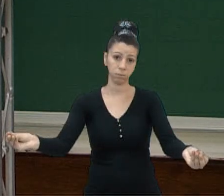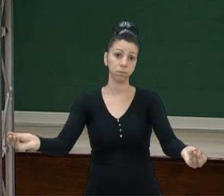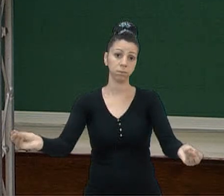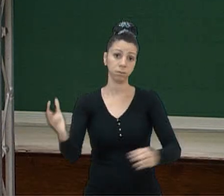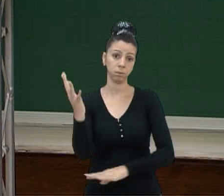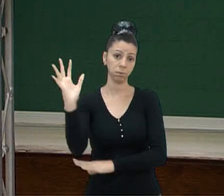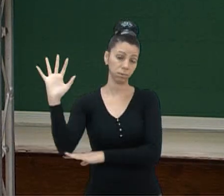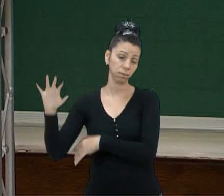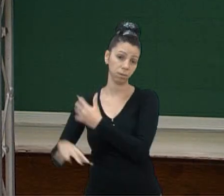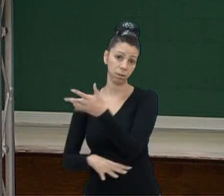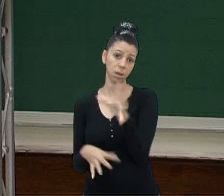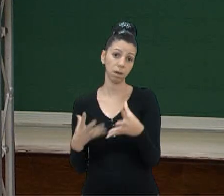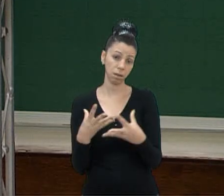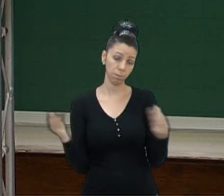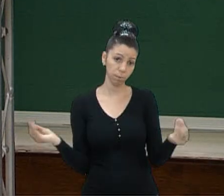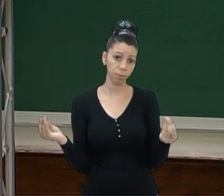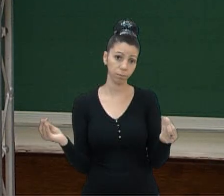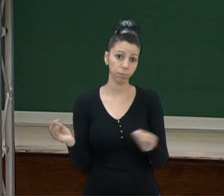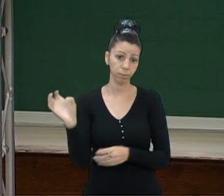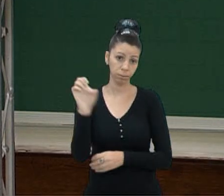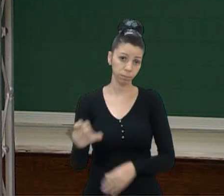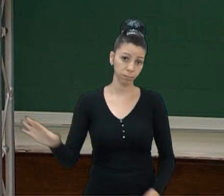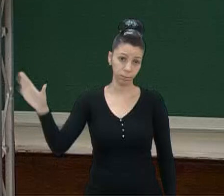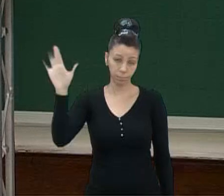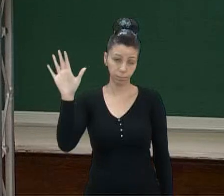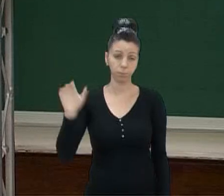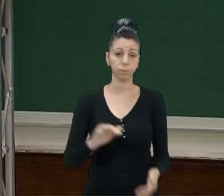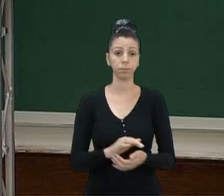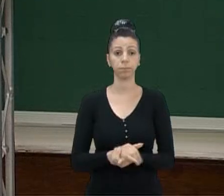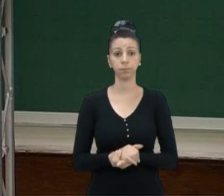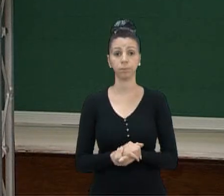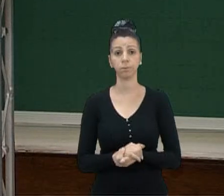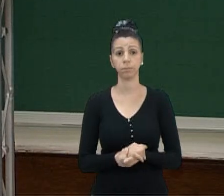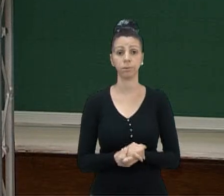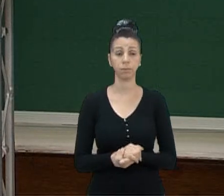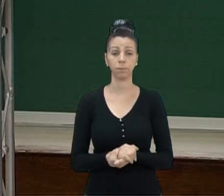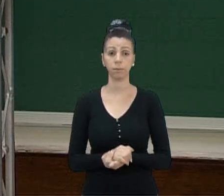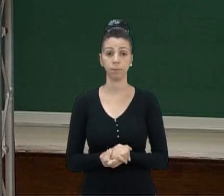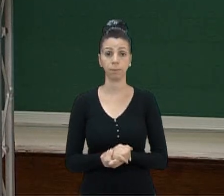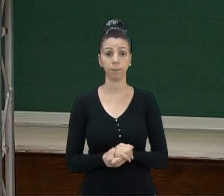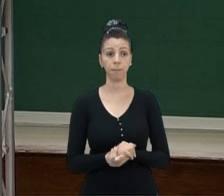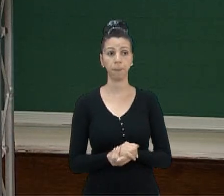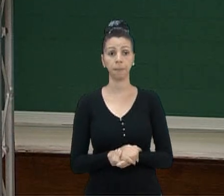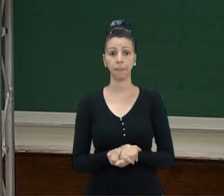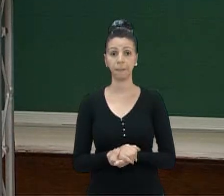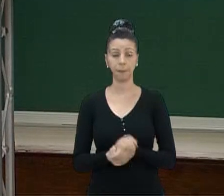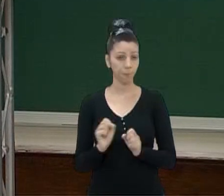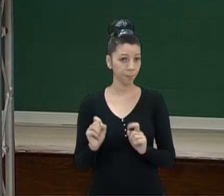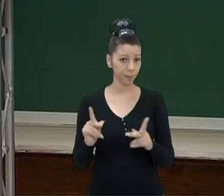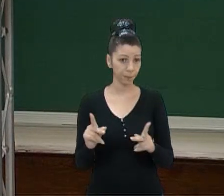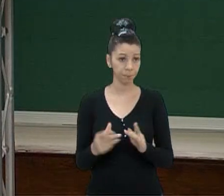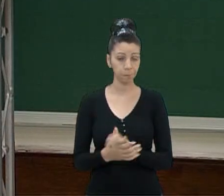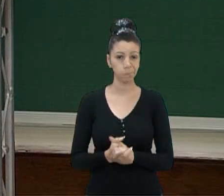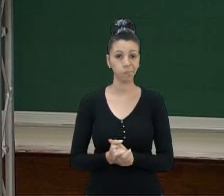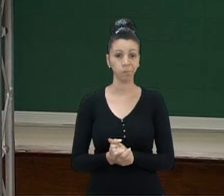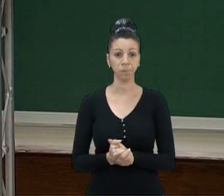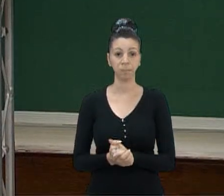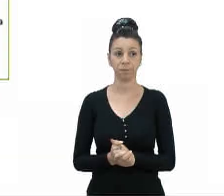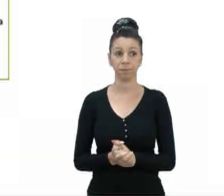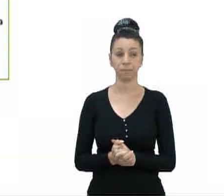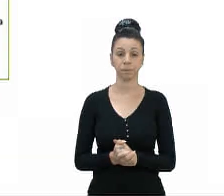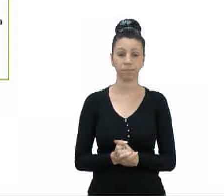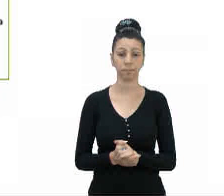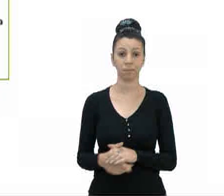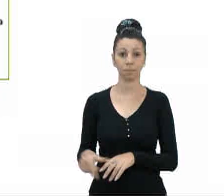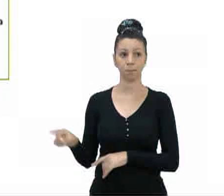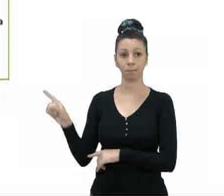das florestas temperadas no continente europeu, em boa parte das áreas europeias, ok? Aí o mapa